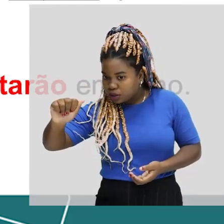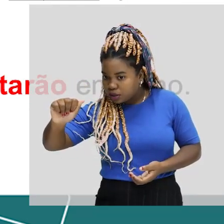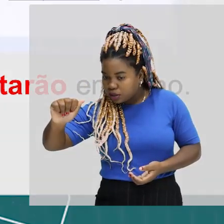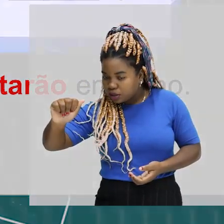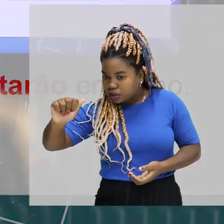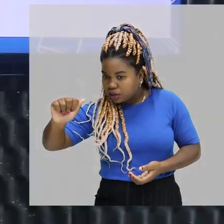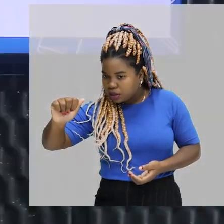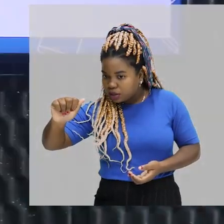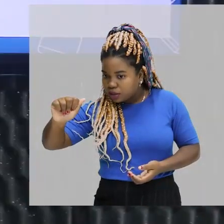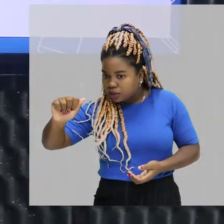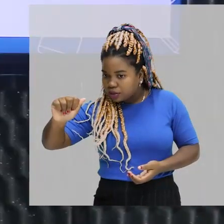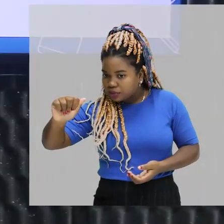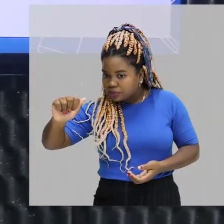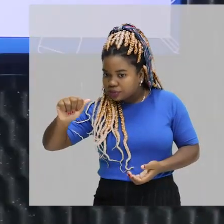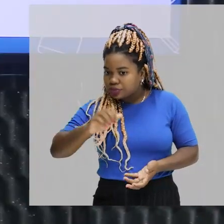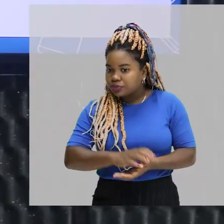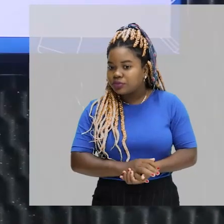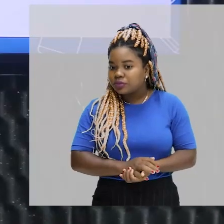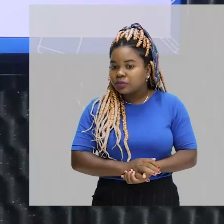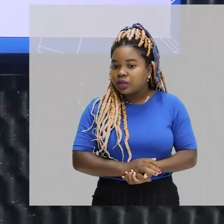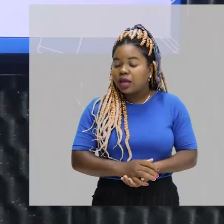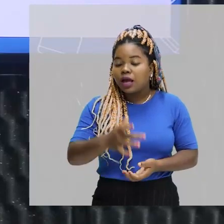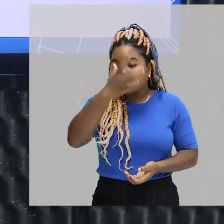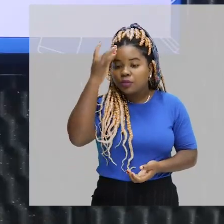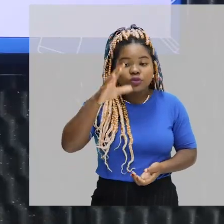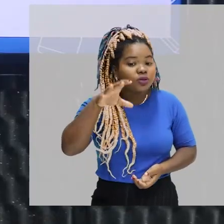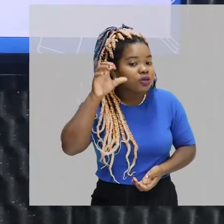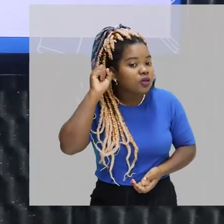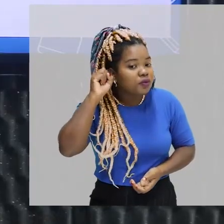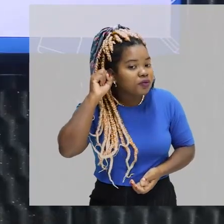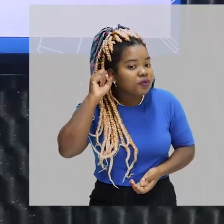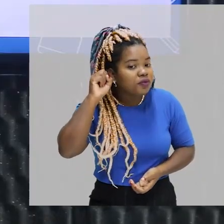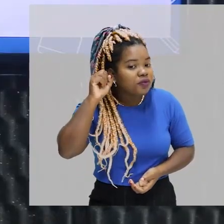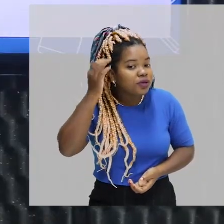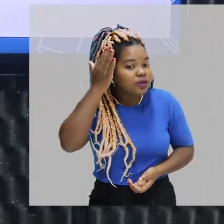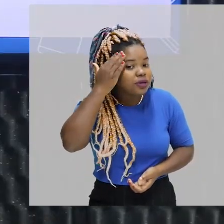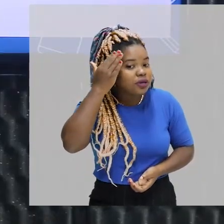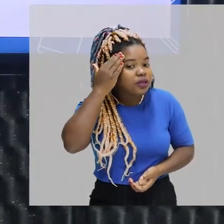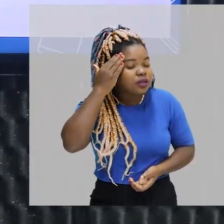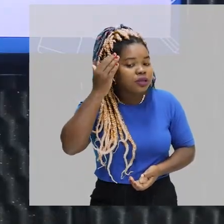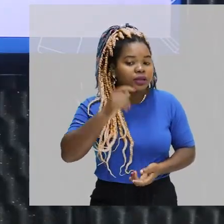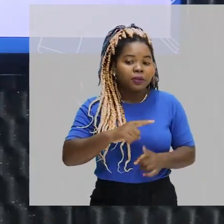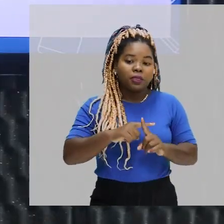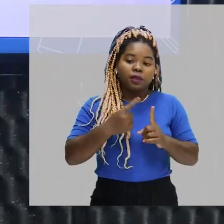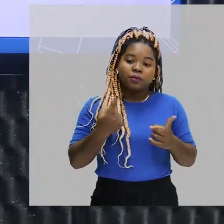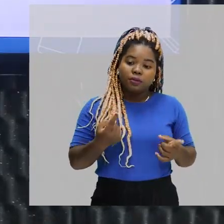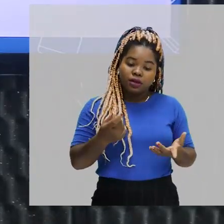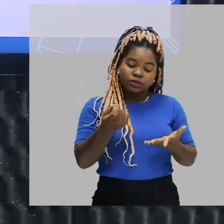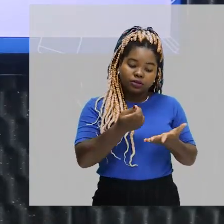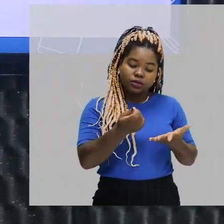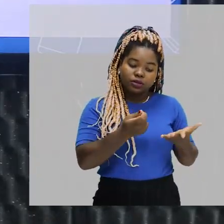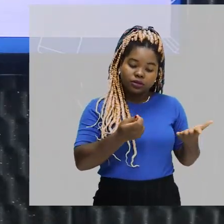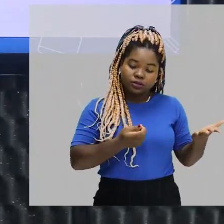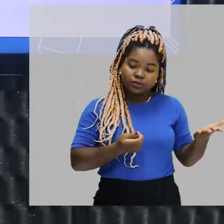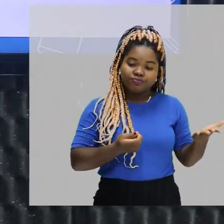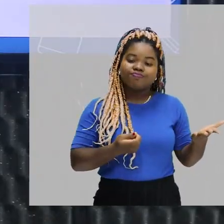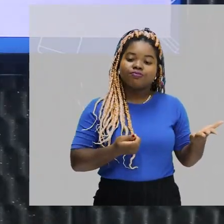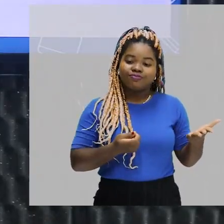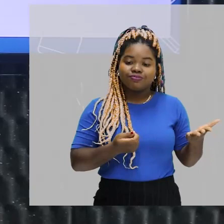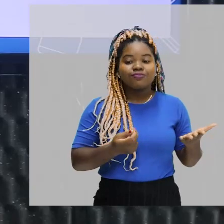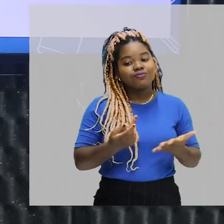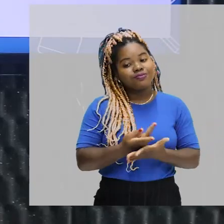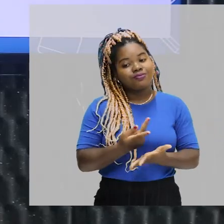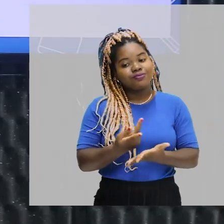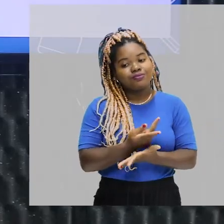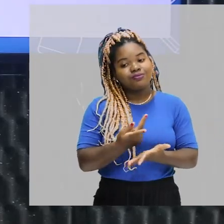sobrevoou a região, quem ouve vai entender. A questão é o desvio gramatical, o desvio da regra. Então, o